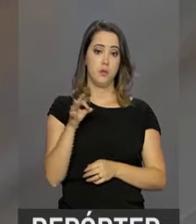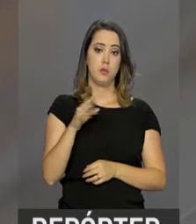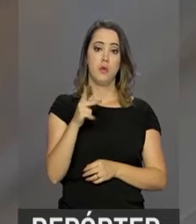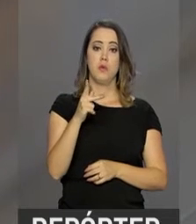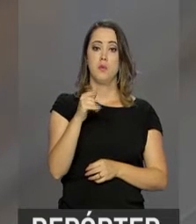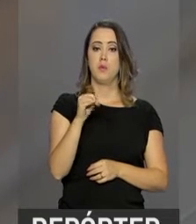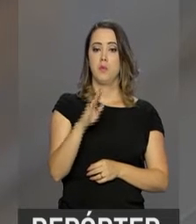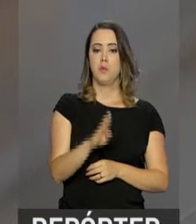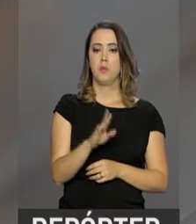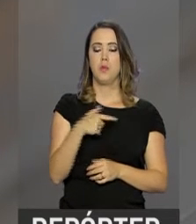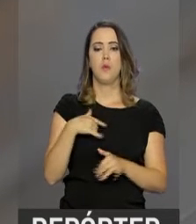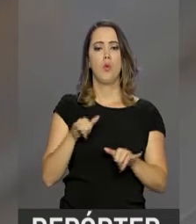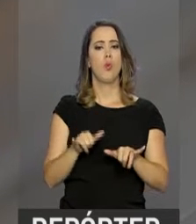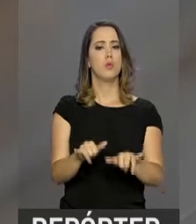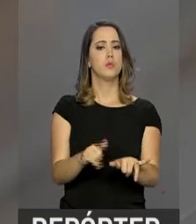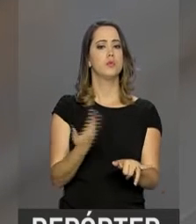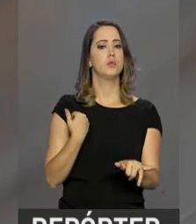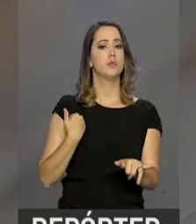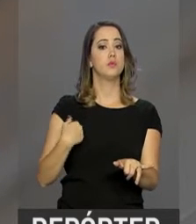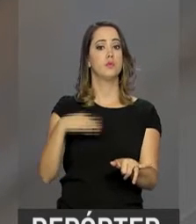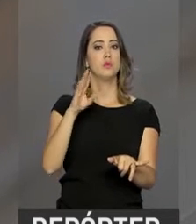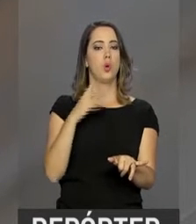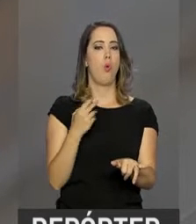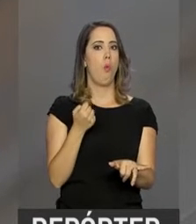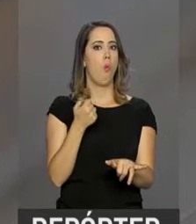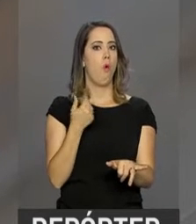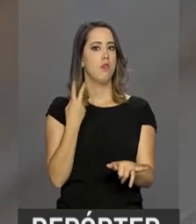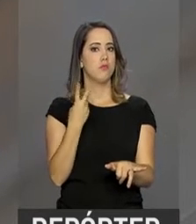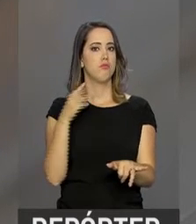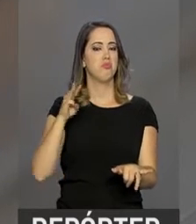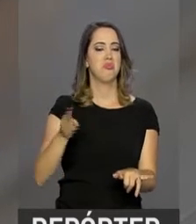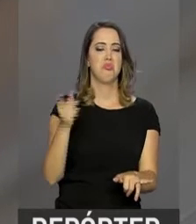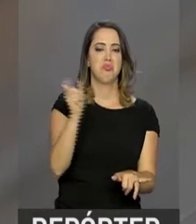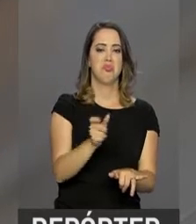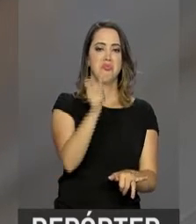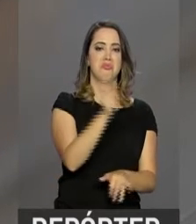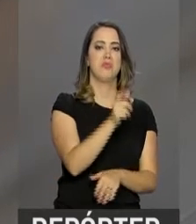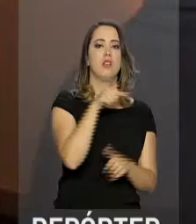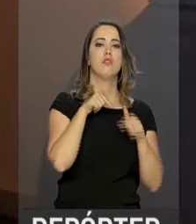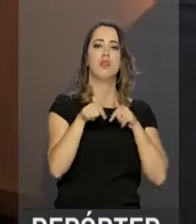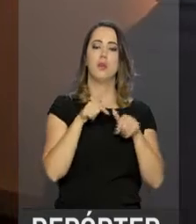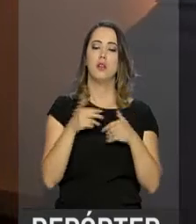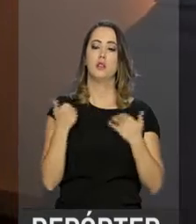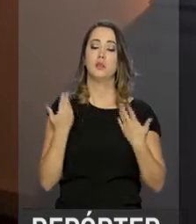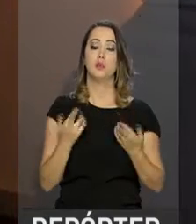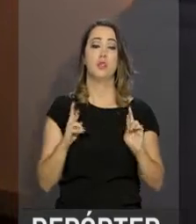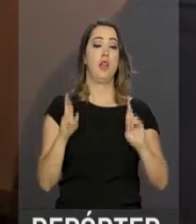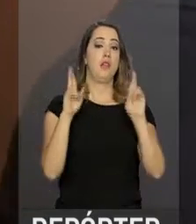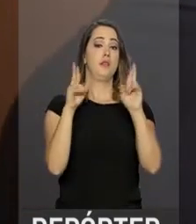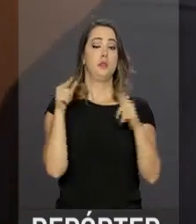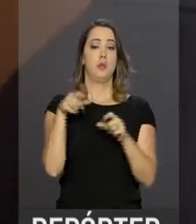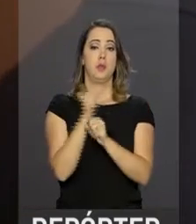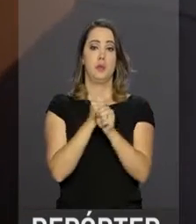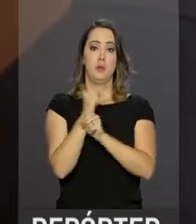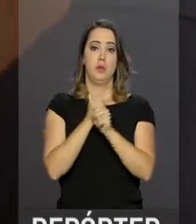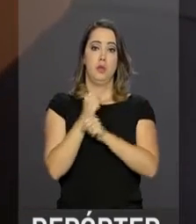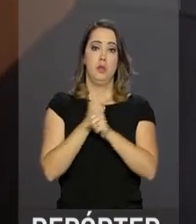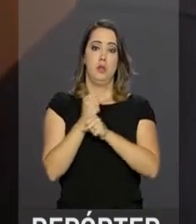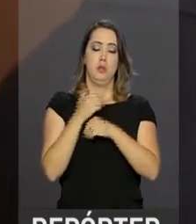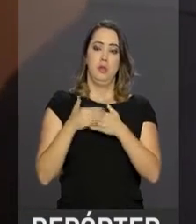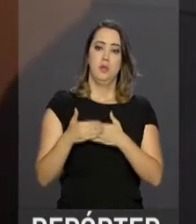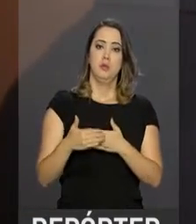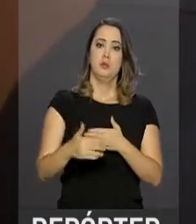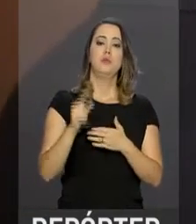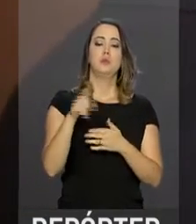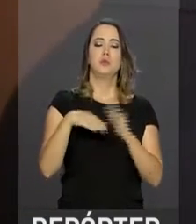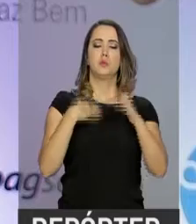Produto Interno Bruto, o setor emprega mais de 1.800.000 pessoas. A expectativa para 2018